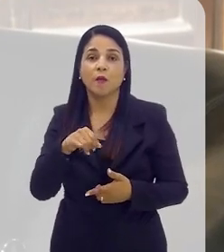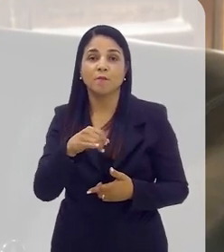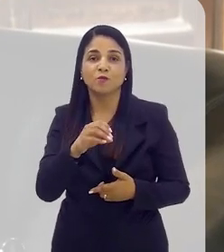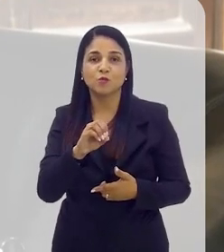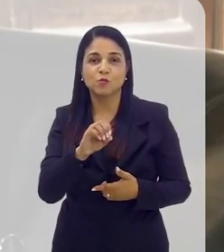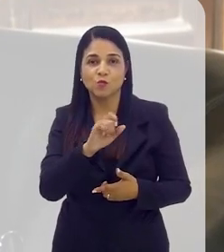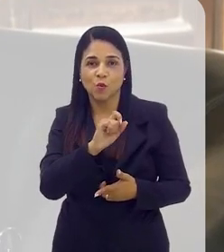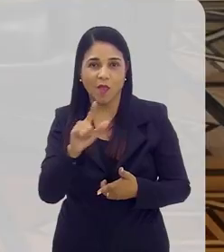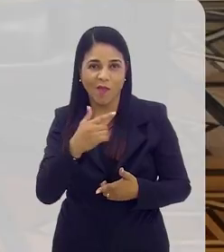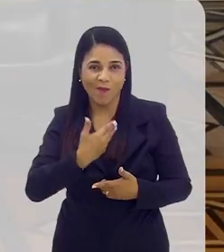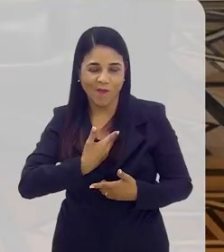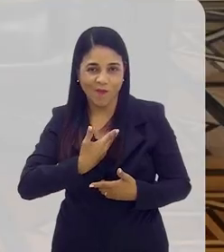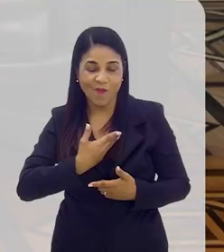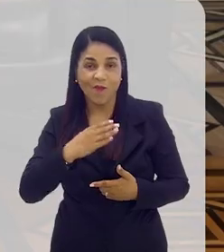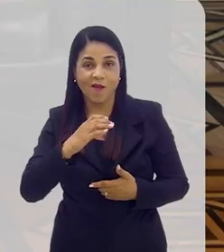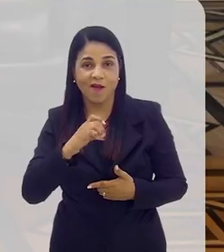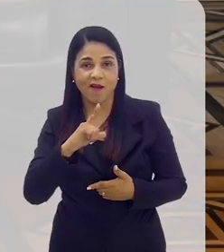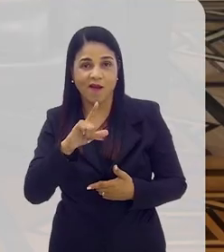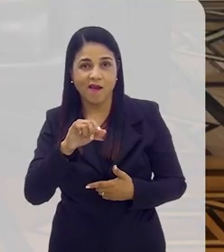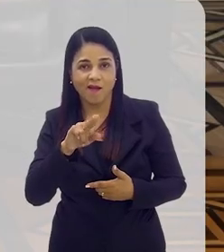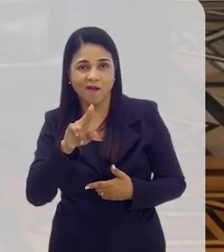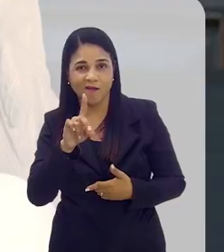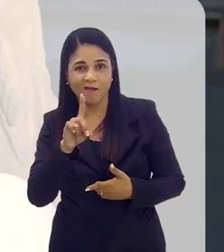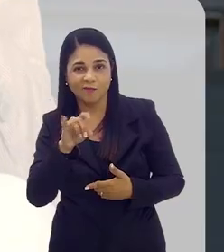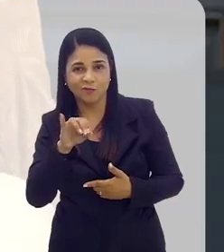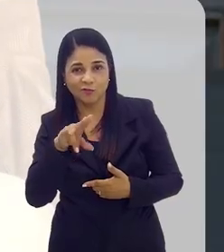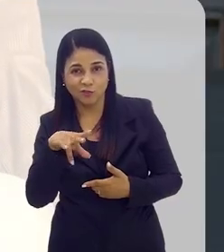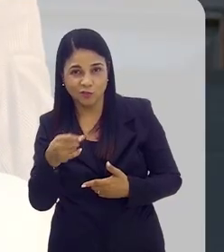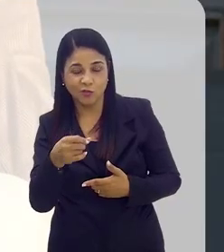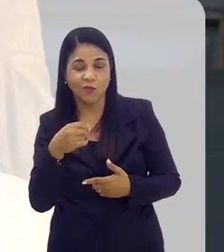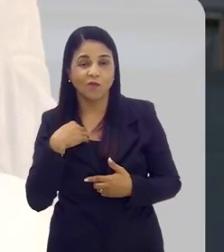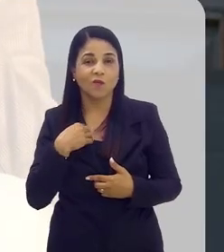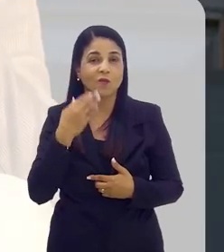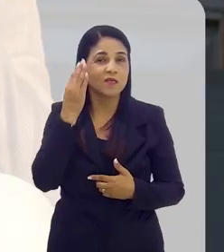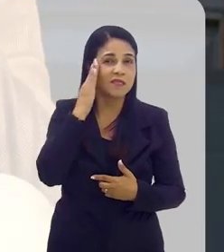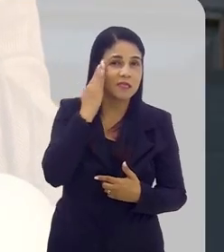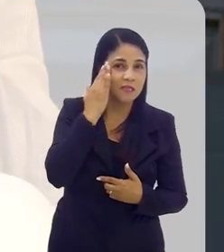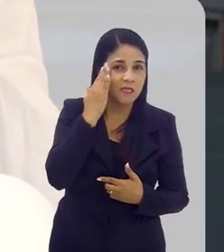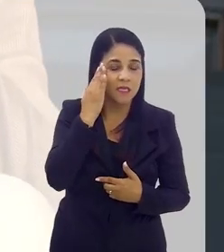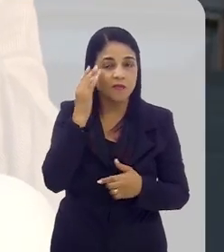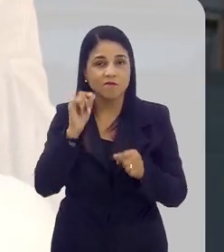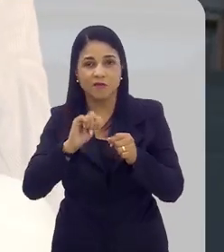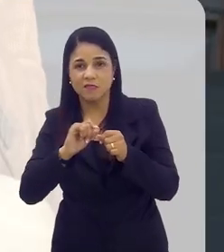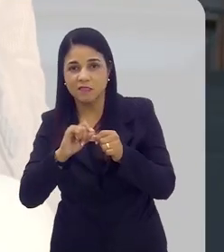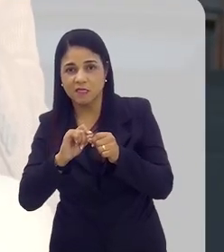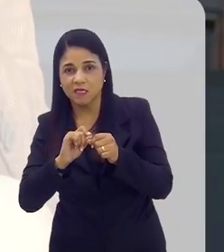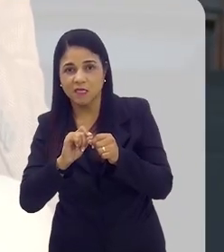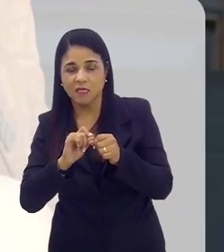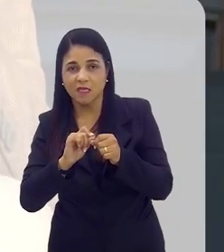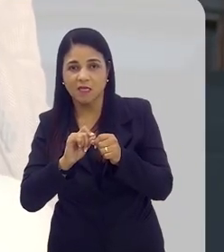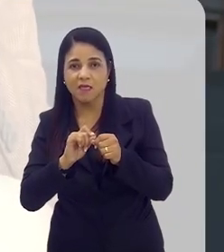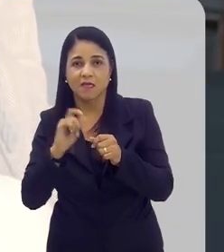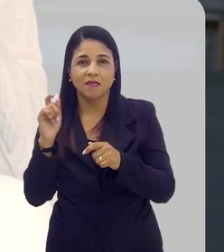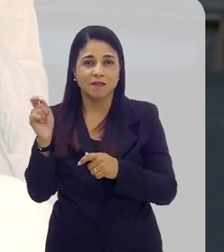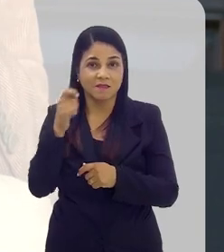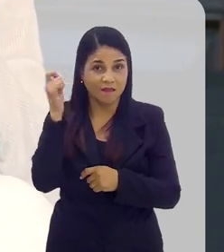Eu fico de bobeira, deixa eu falar aqui com o meu amigo Joel. Claudinho falou